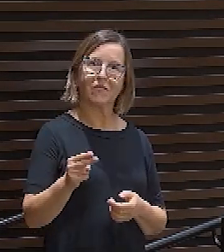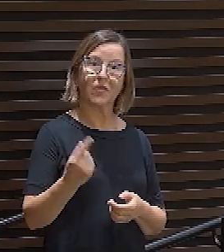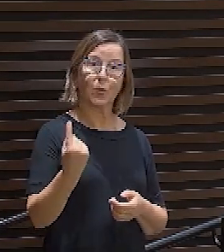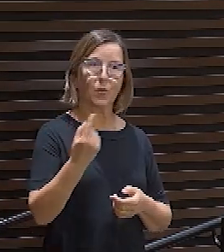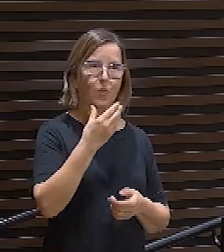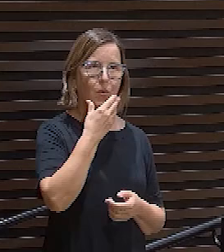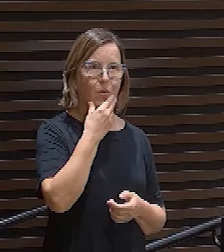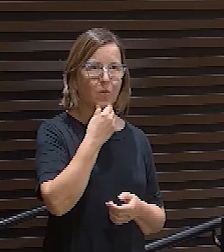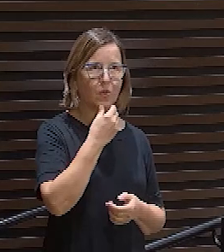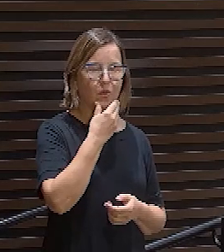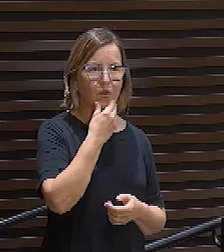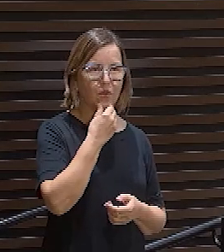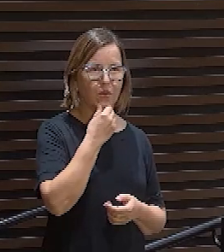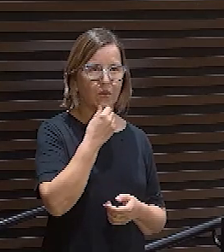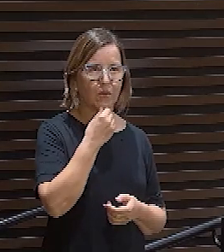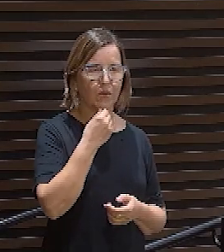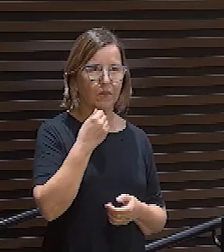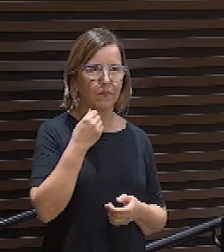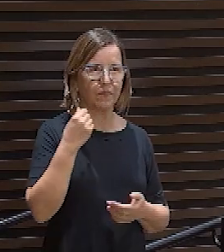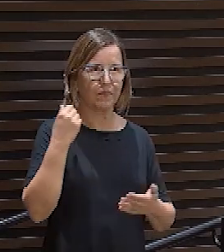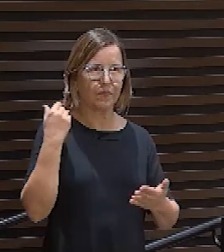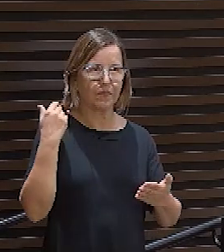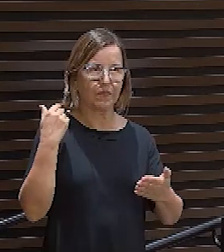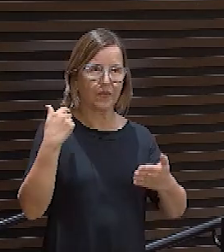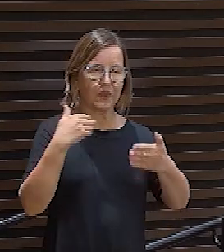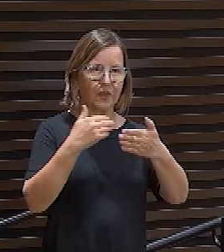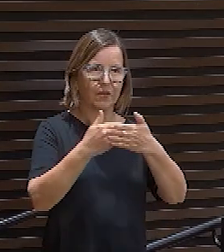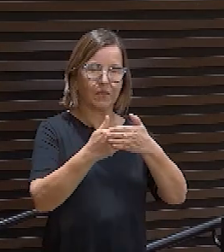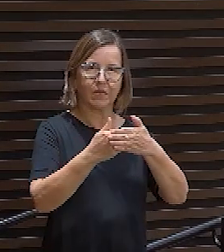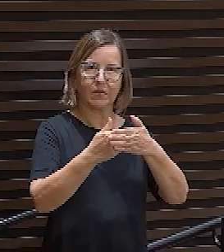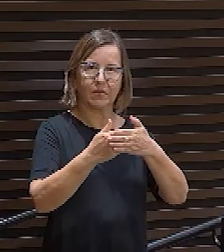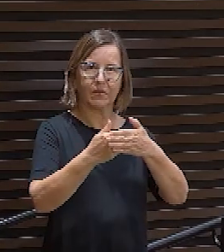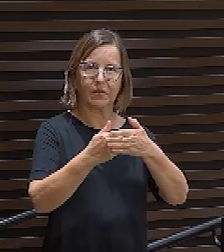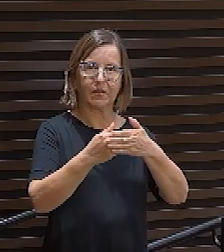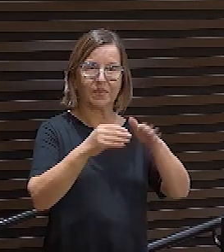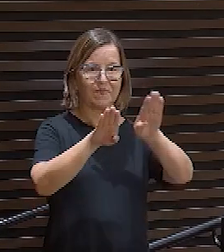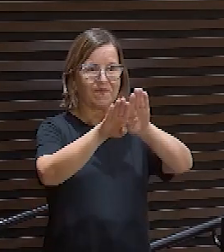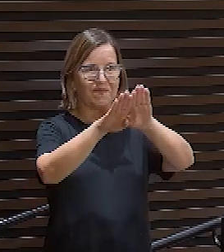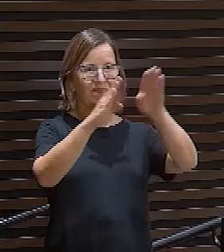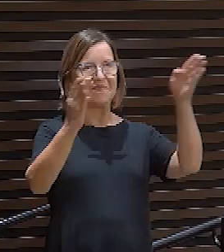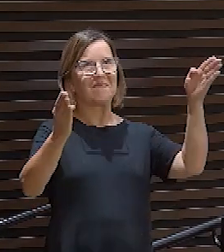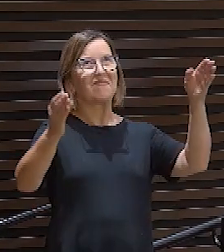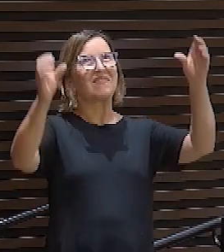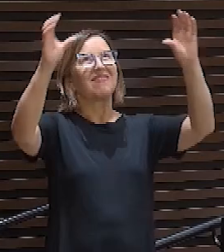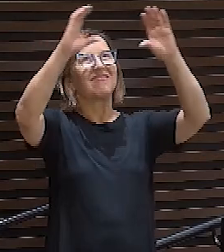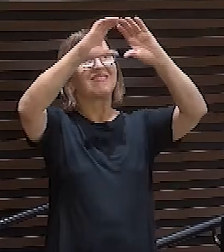homem se aproxima do portão do céu.